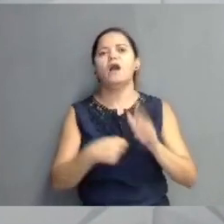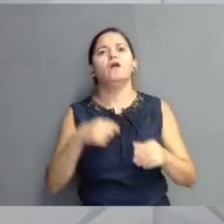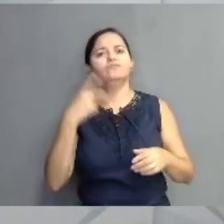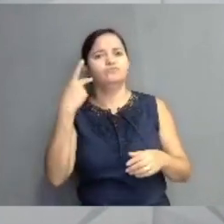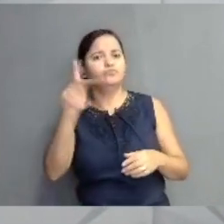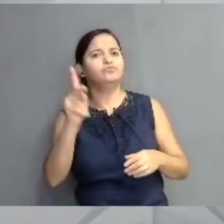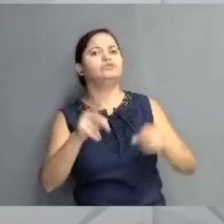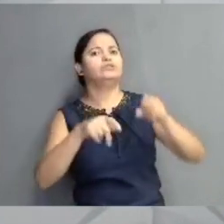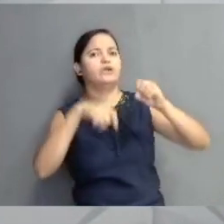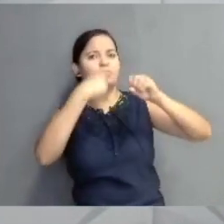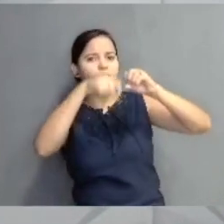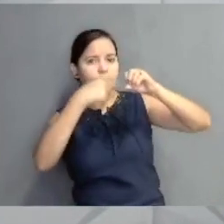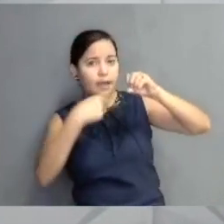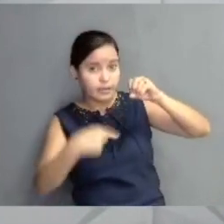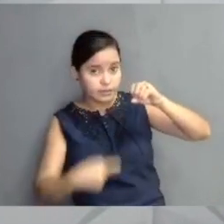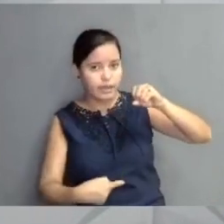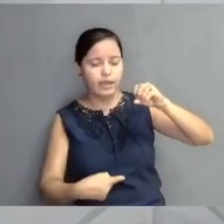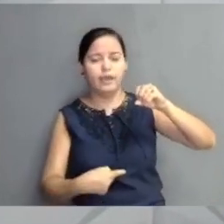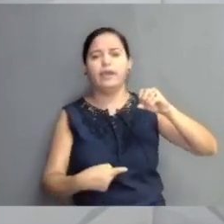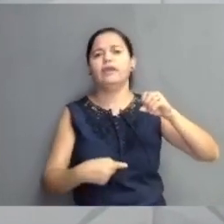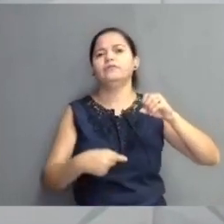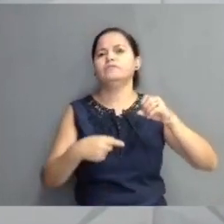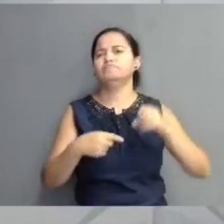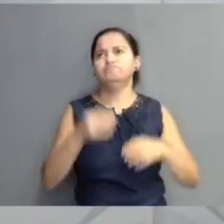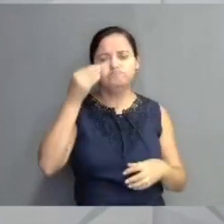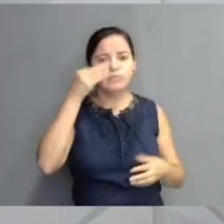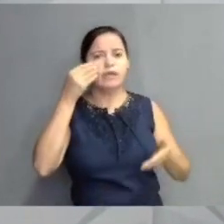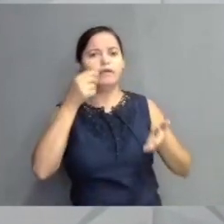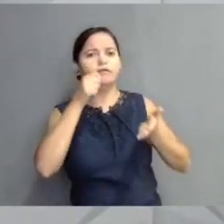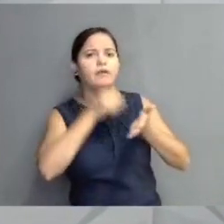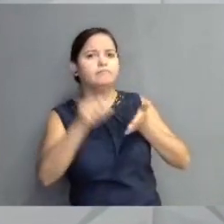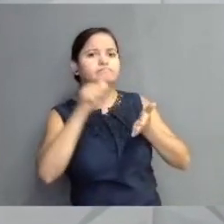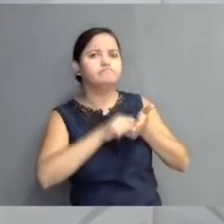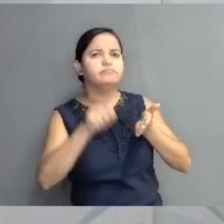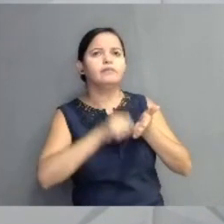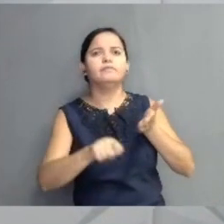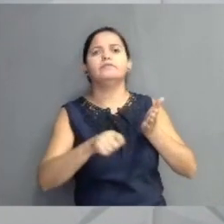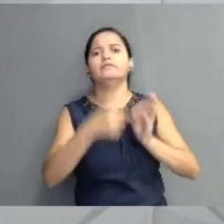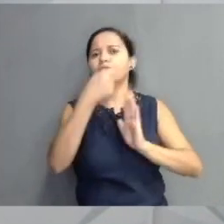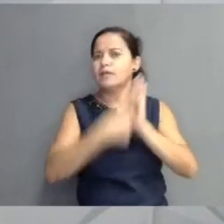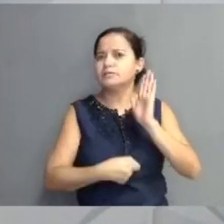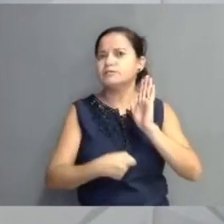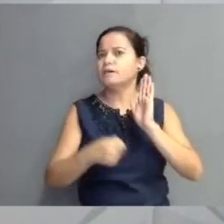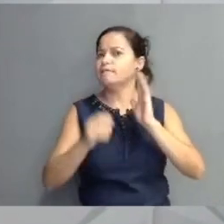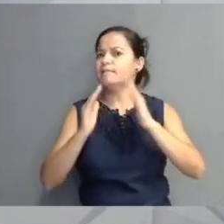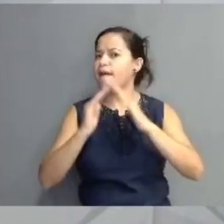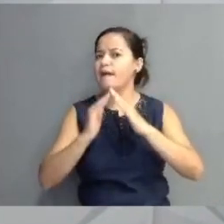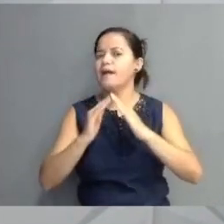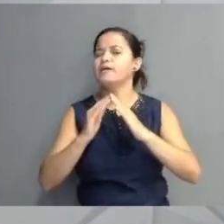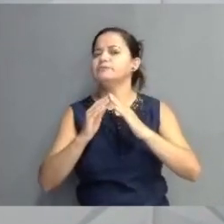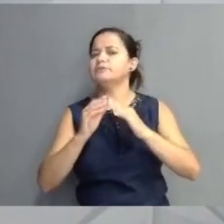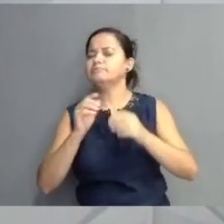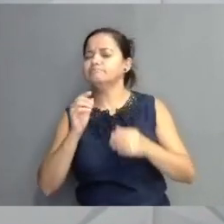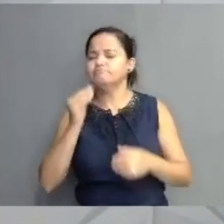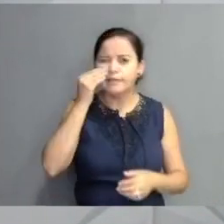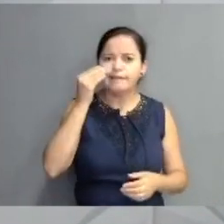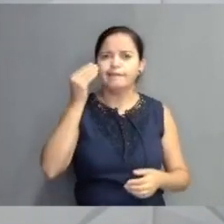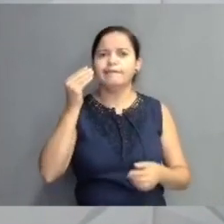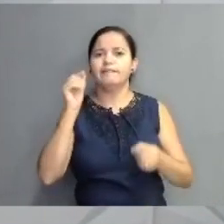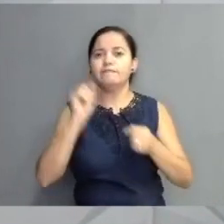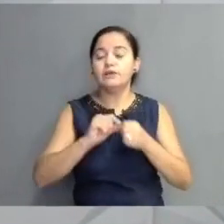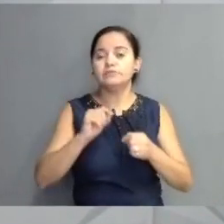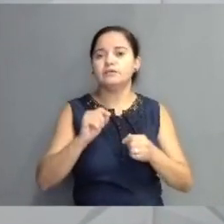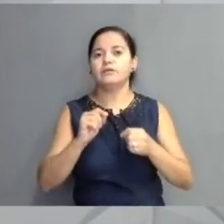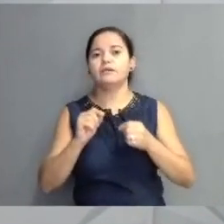caderninho que eu falei para você, tá? Faça uma redação, segue aí como sugestão de atividade de casa, né? Faça uma redação sobre essa temática